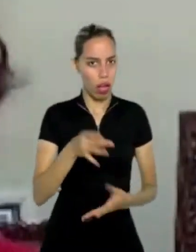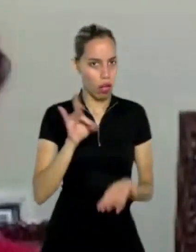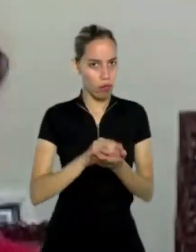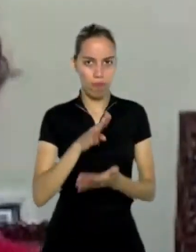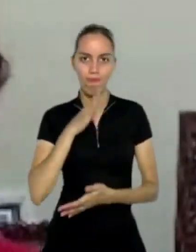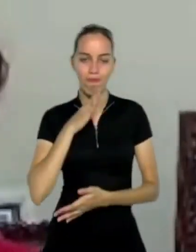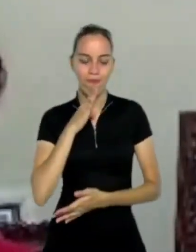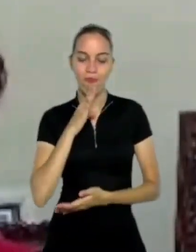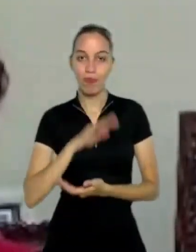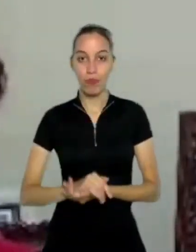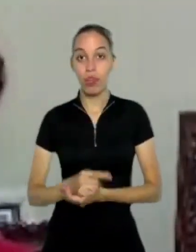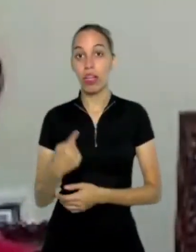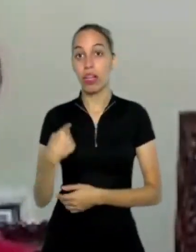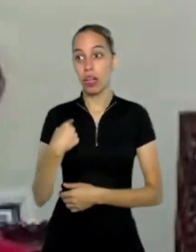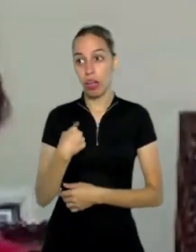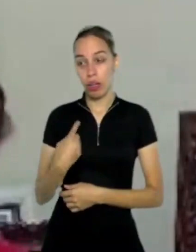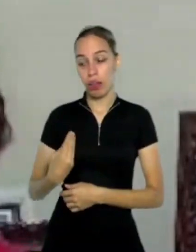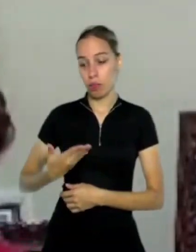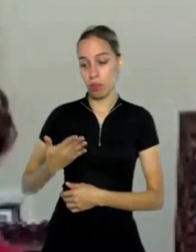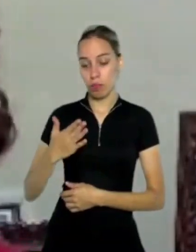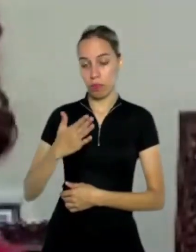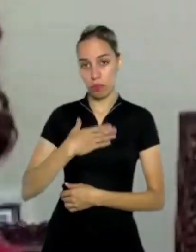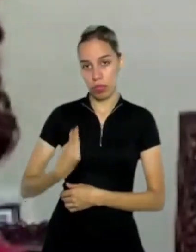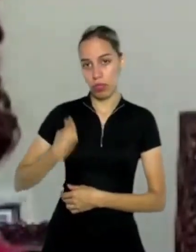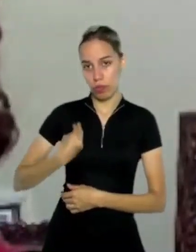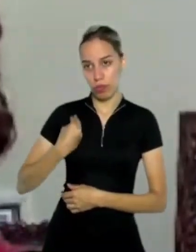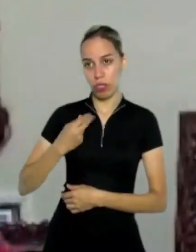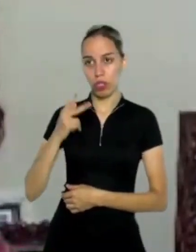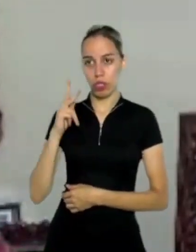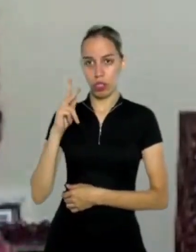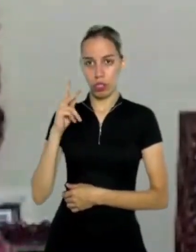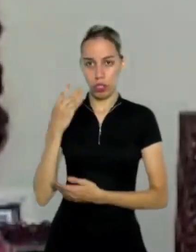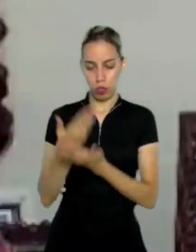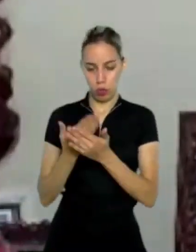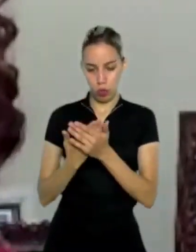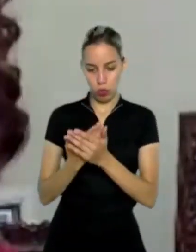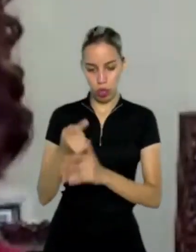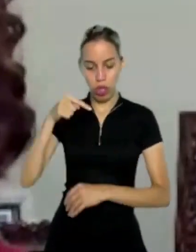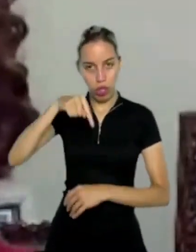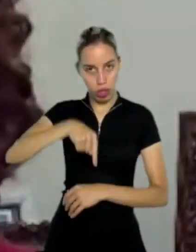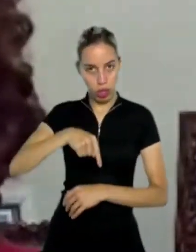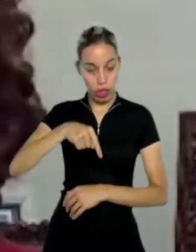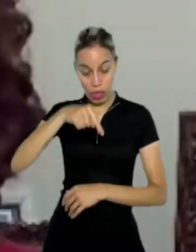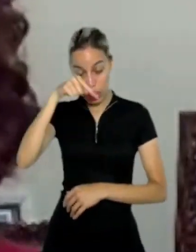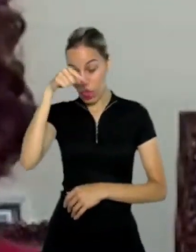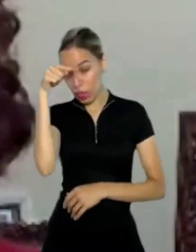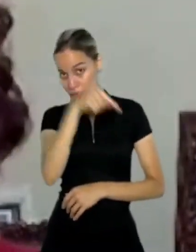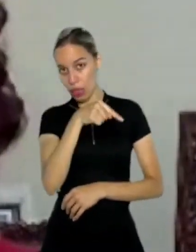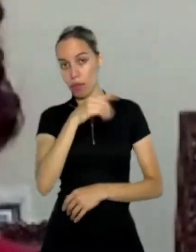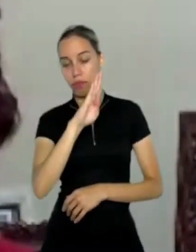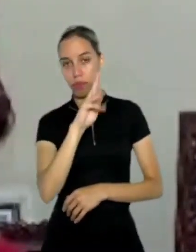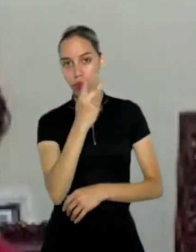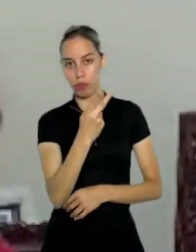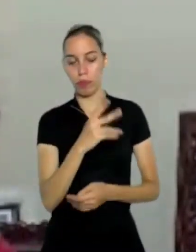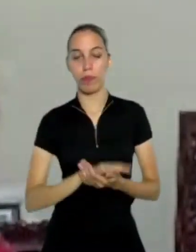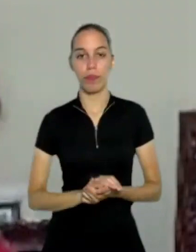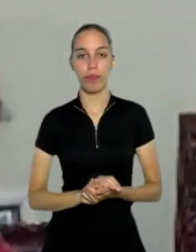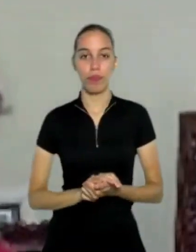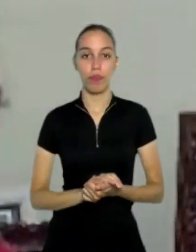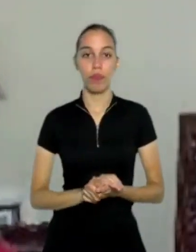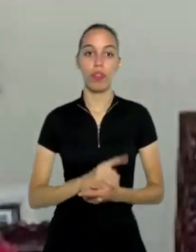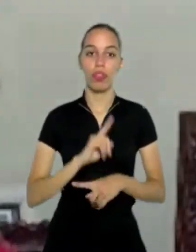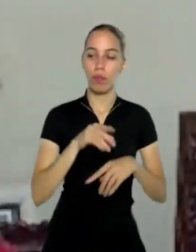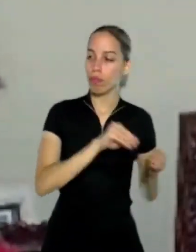vida escolar, minha infância toda em Belo Horizonte. Eu vim morar em Carmo da Mata, foi quando eu casei,